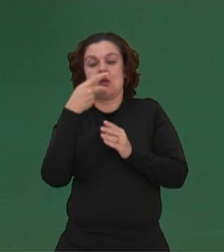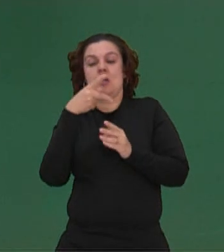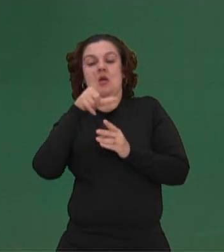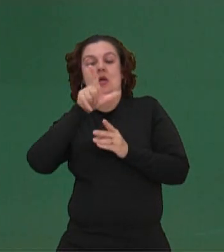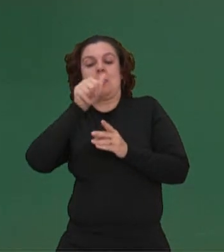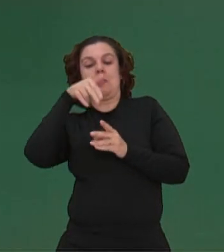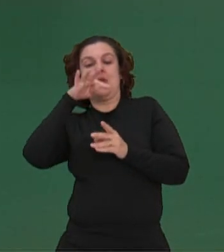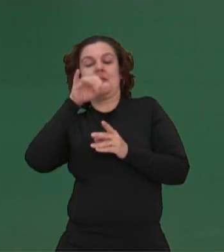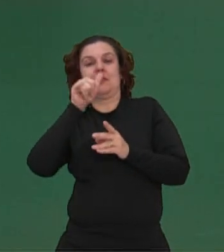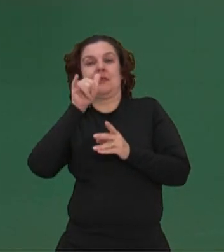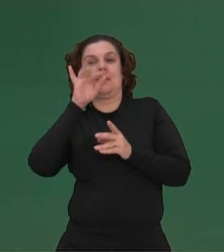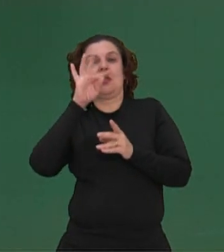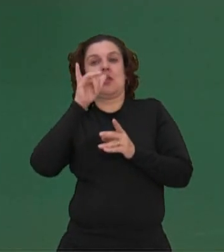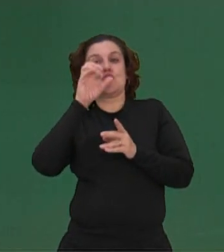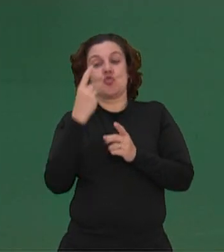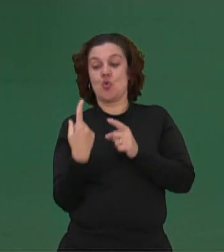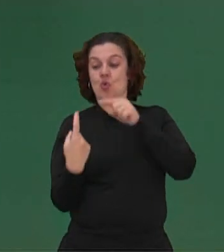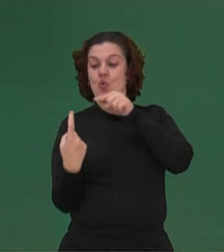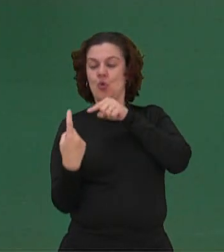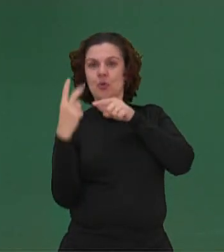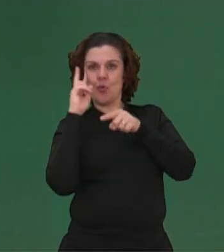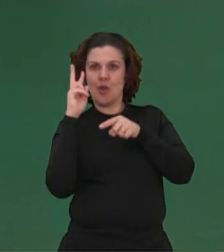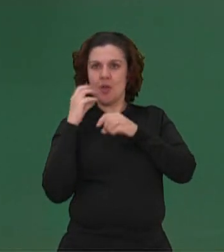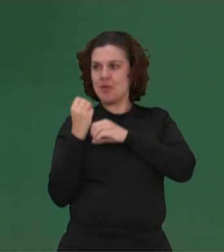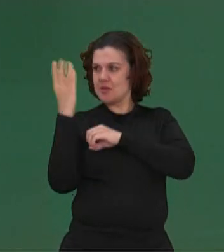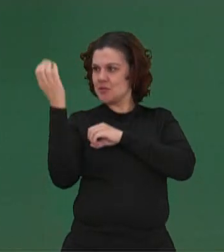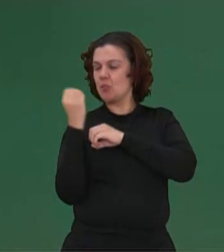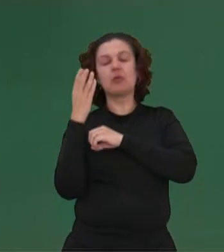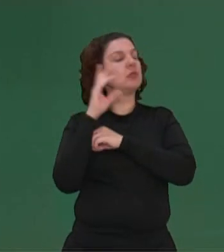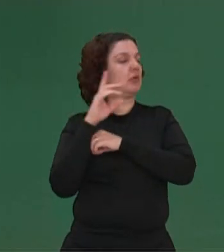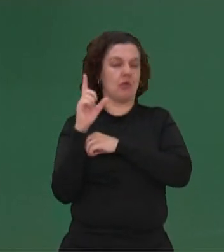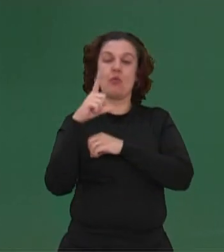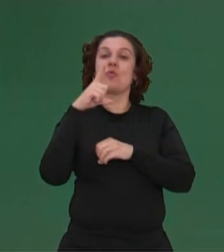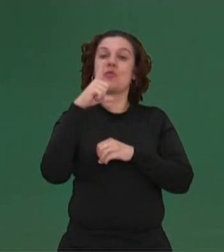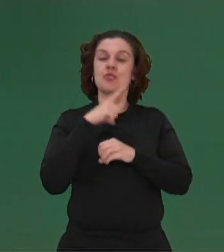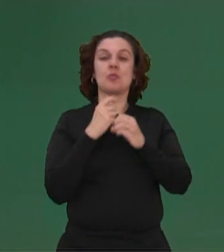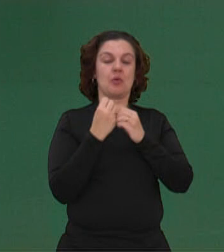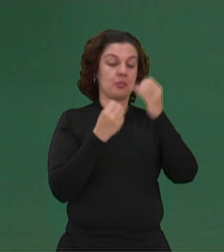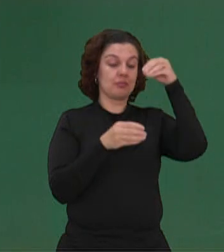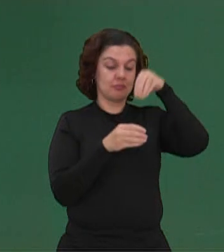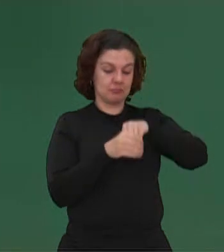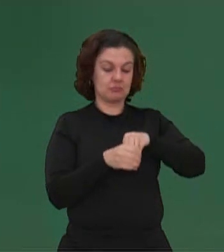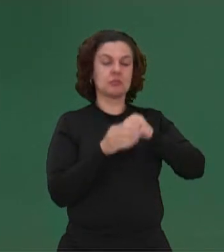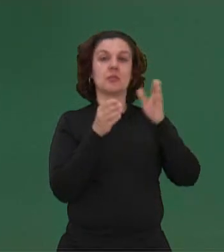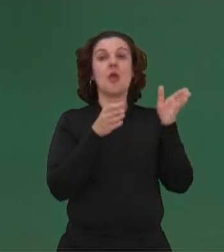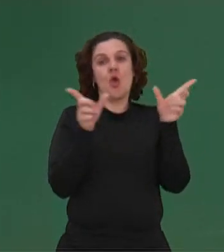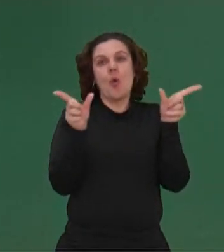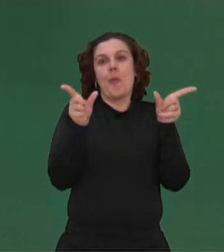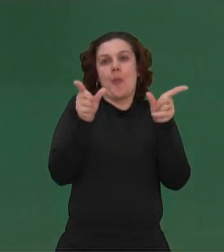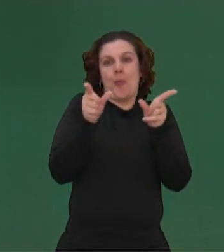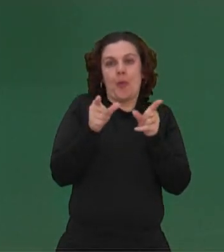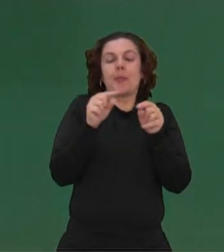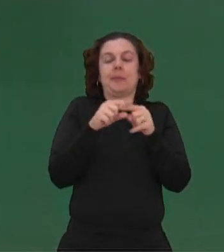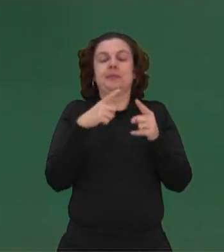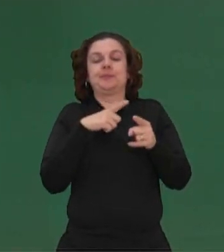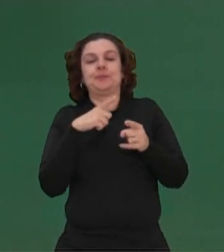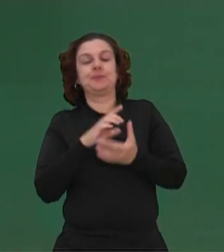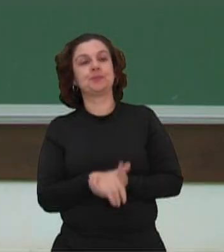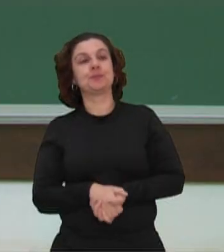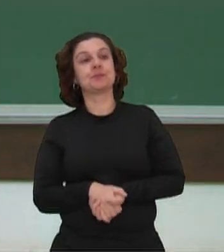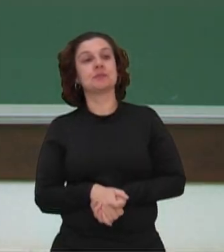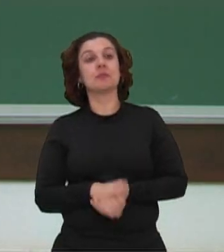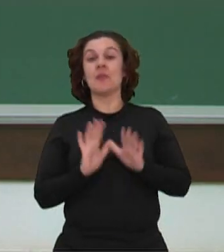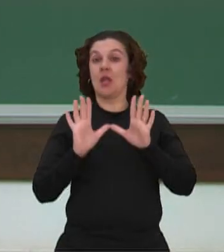plantation, um produto só para exportação. Havia também produção para o mercado interno, menor, mas havia.